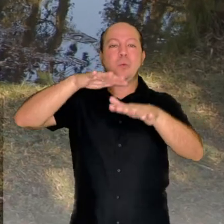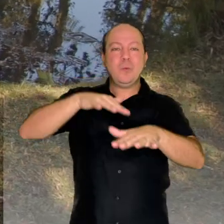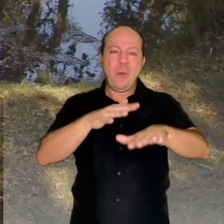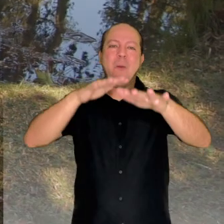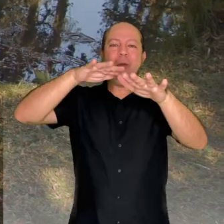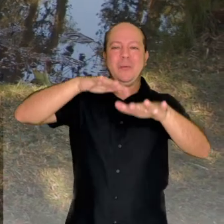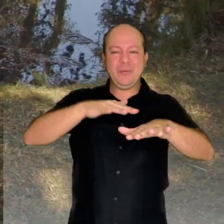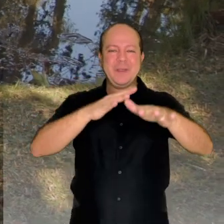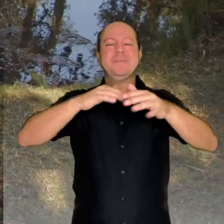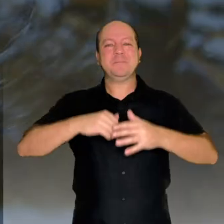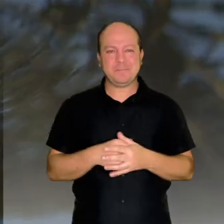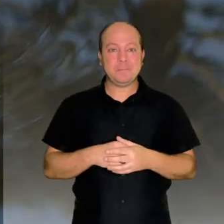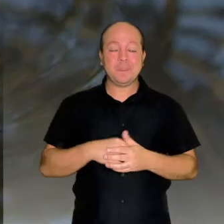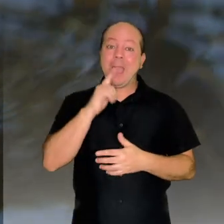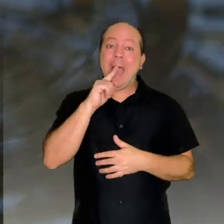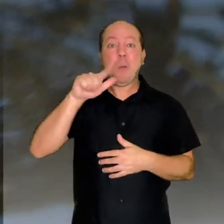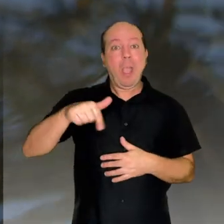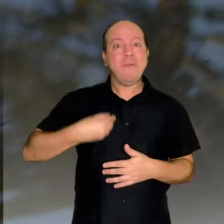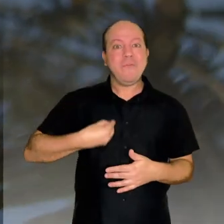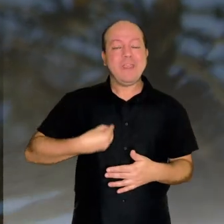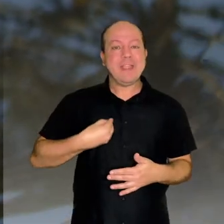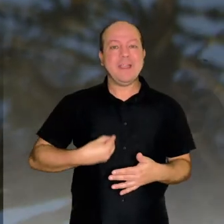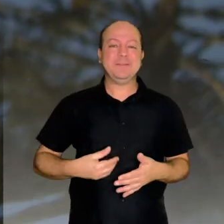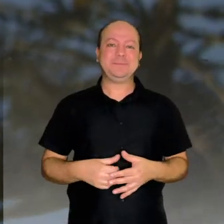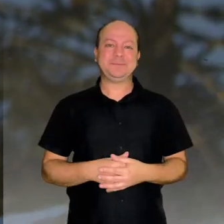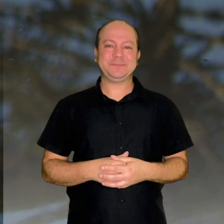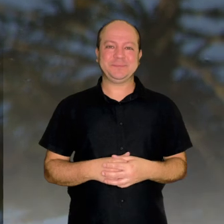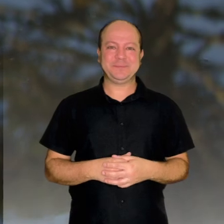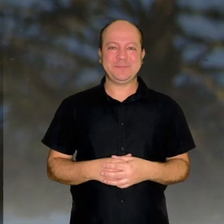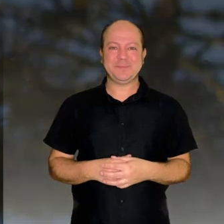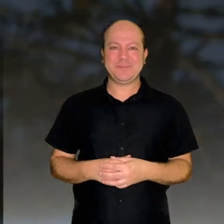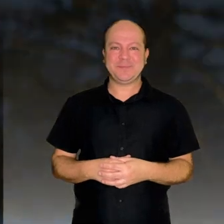sacudir você também. A água é vida.